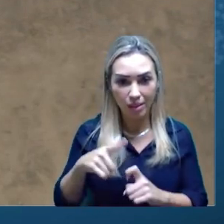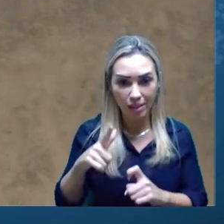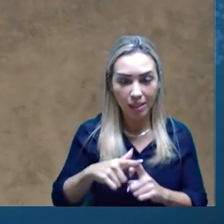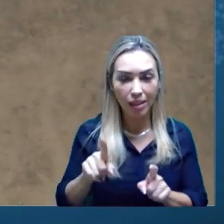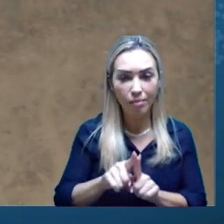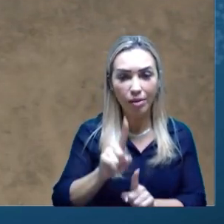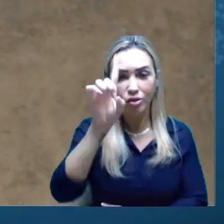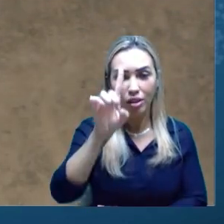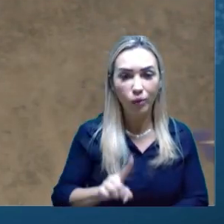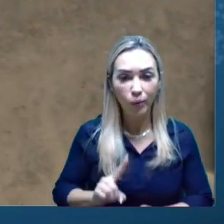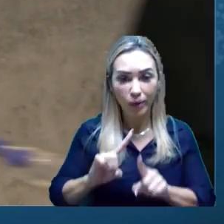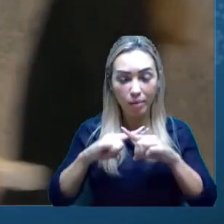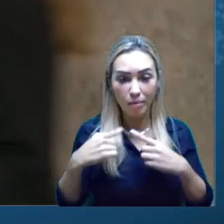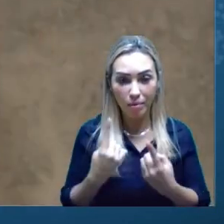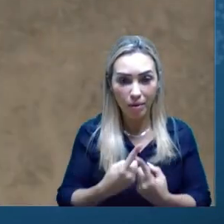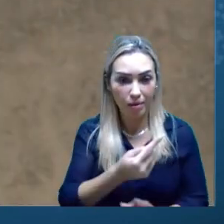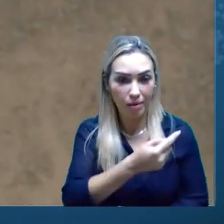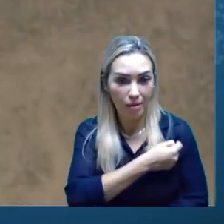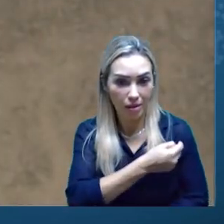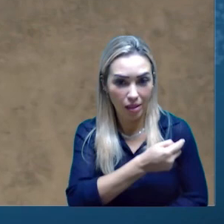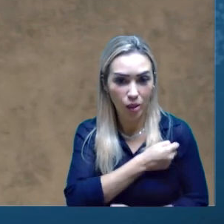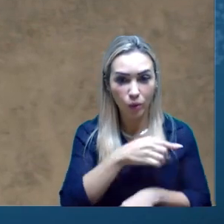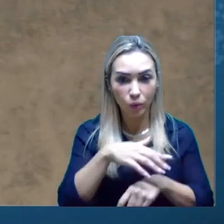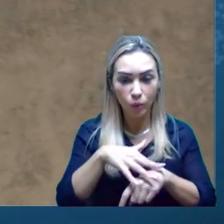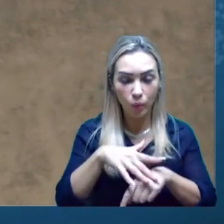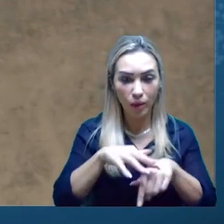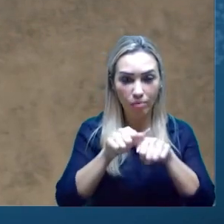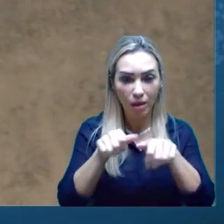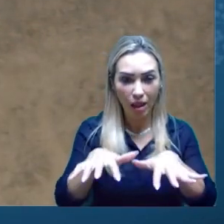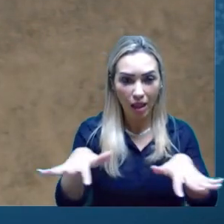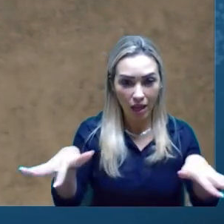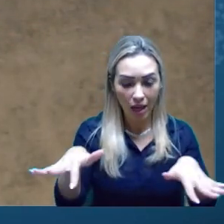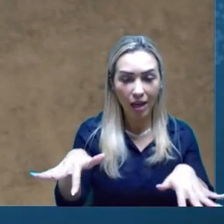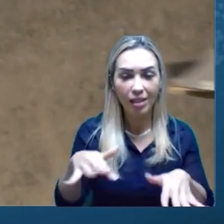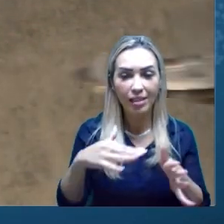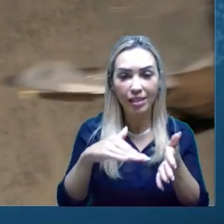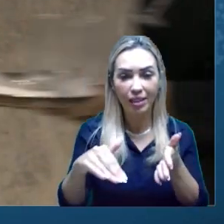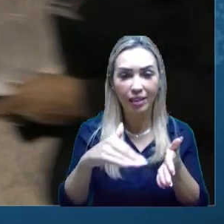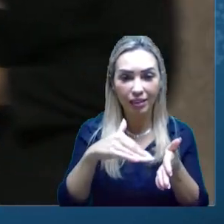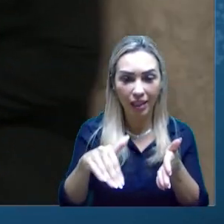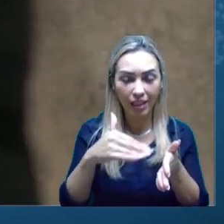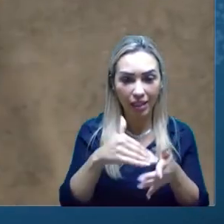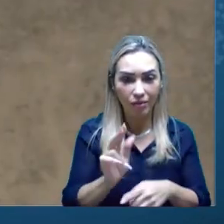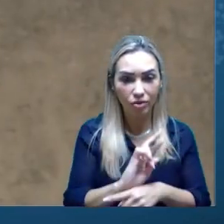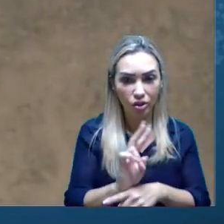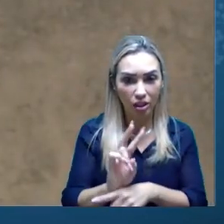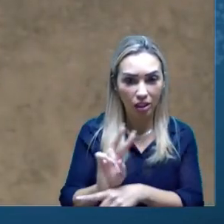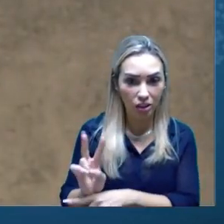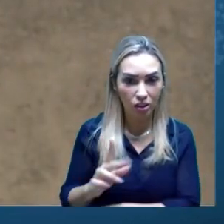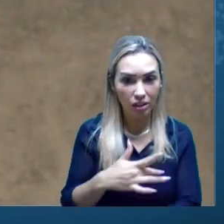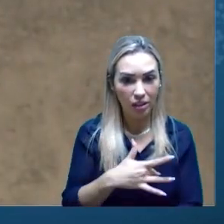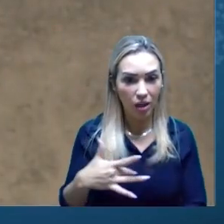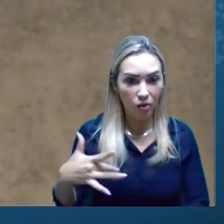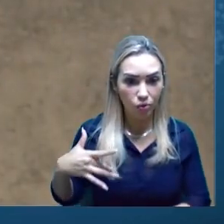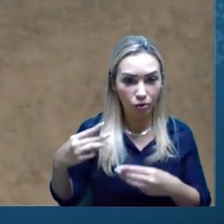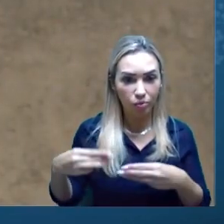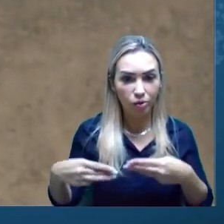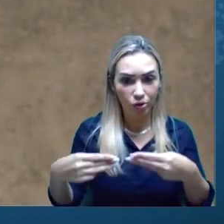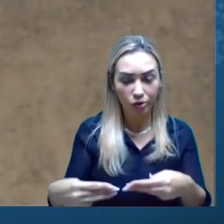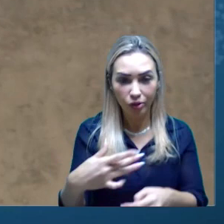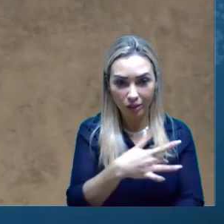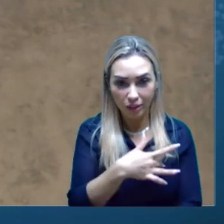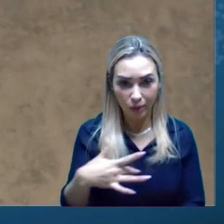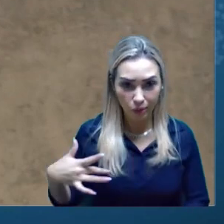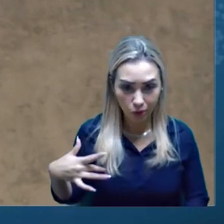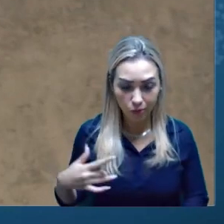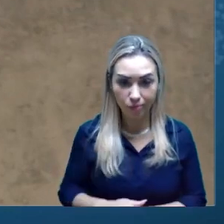de Imunizações e Doenças Transmissíveis da Secretaria de Vigilância em Saúde do Ministério da Saúde.